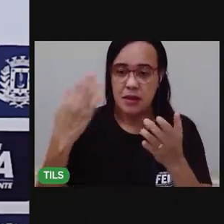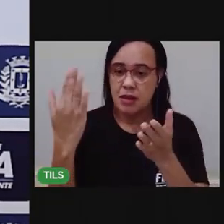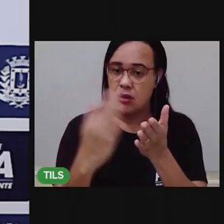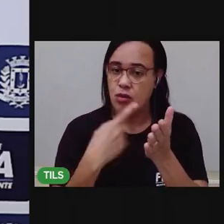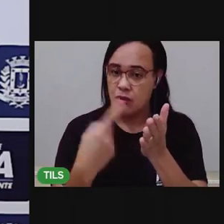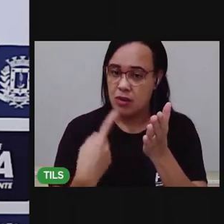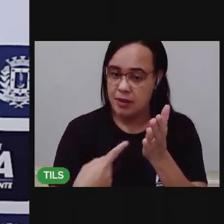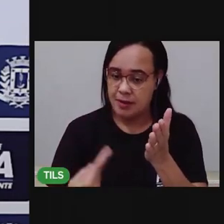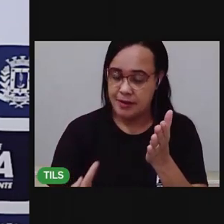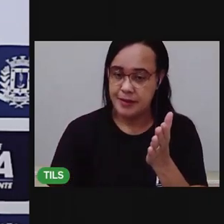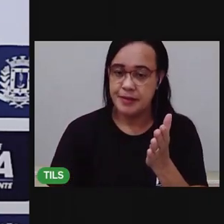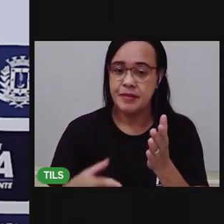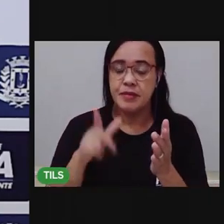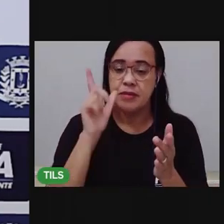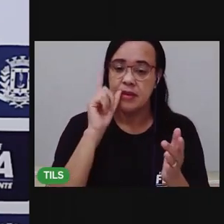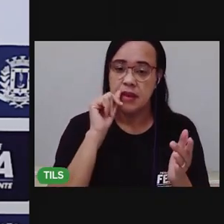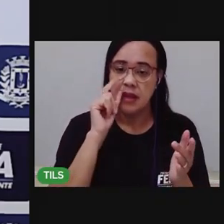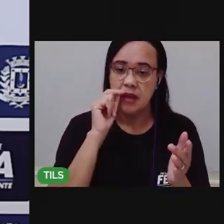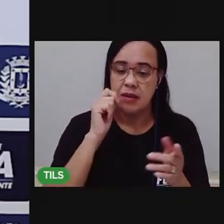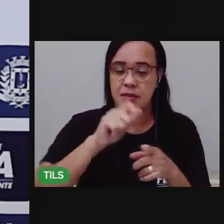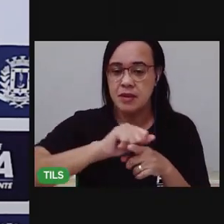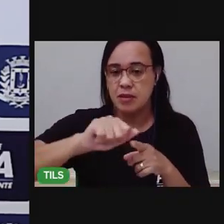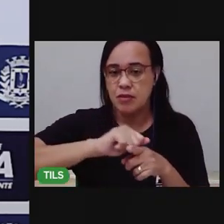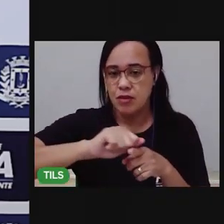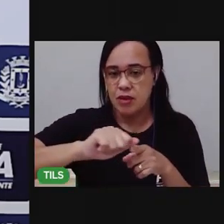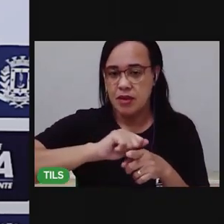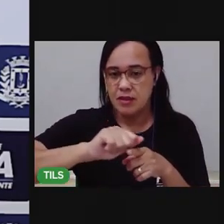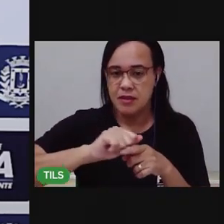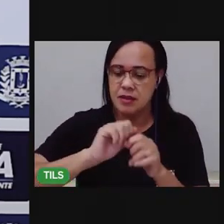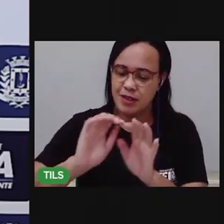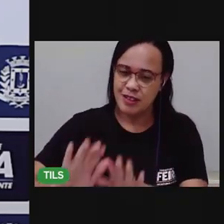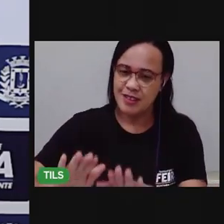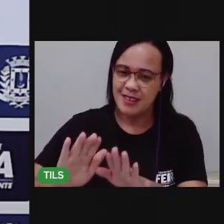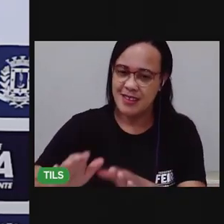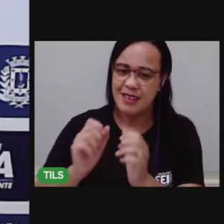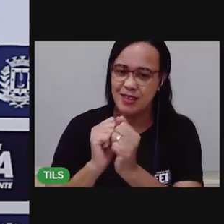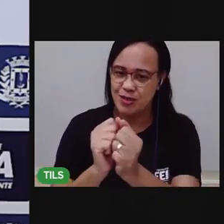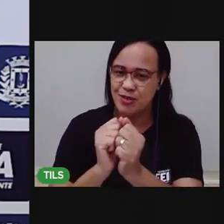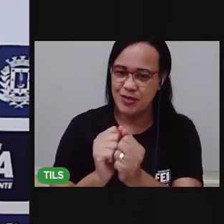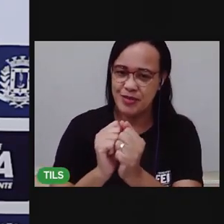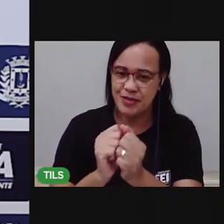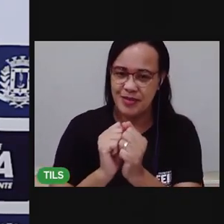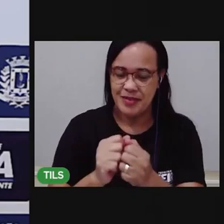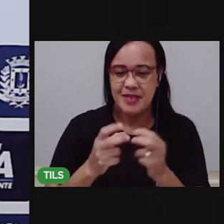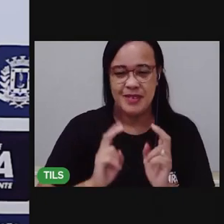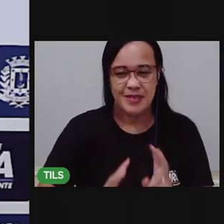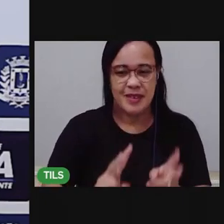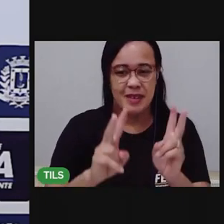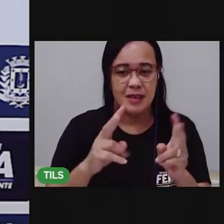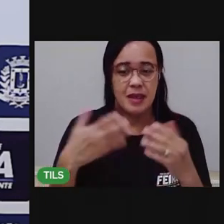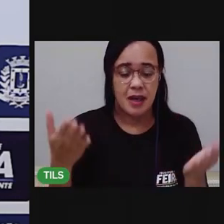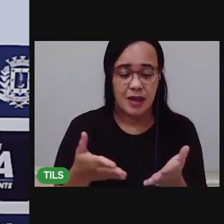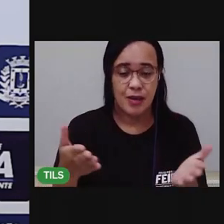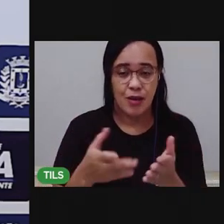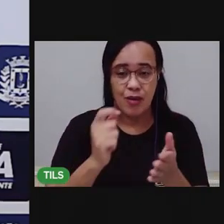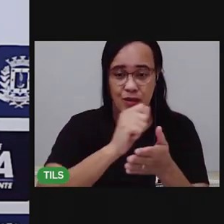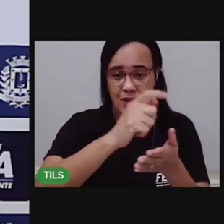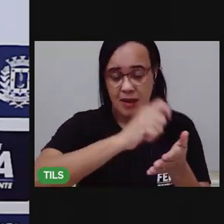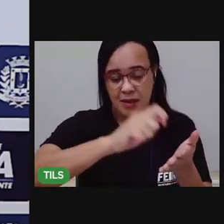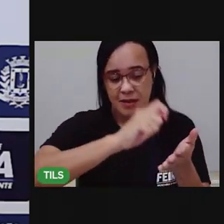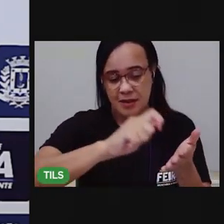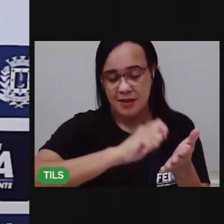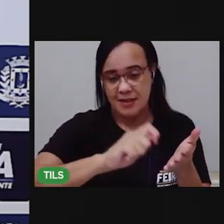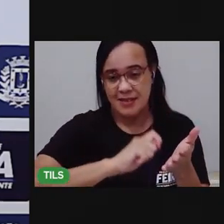caderno, o lápis e a borracha. Já deixa ele juntinho aí de você, porque a gente vai fazer uma produção escrita,